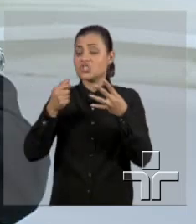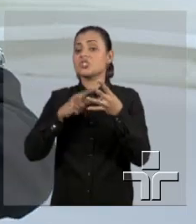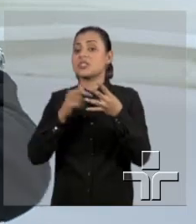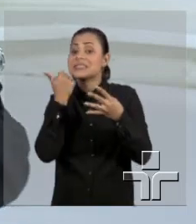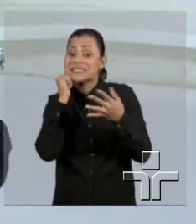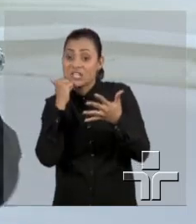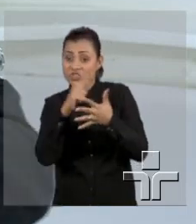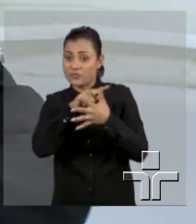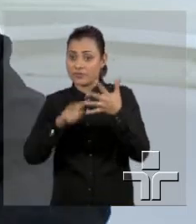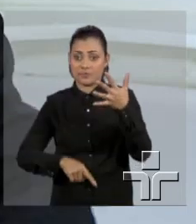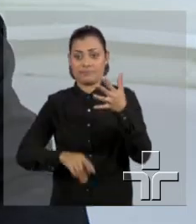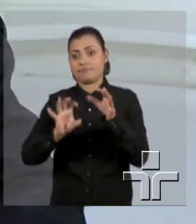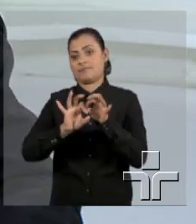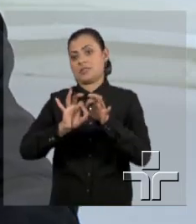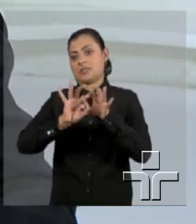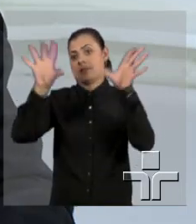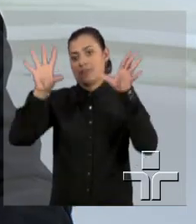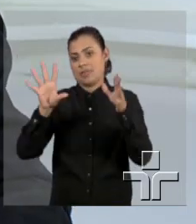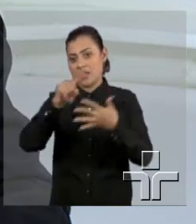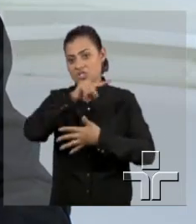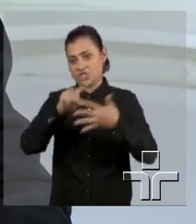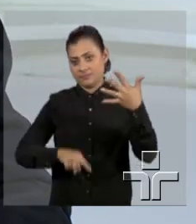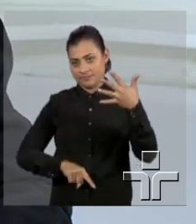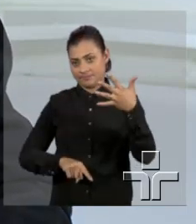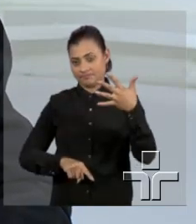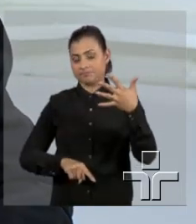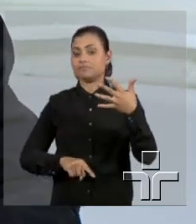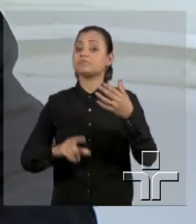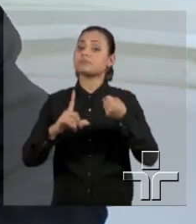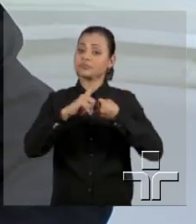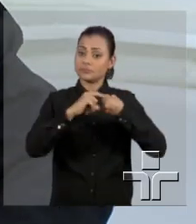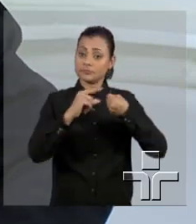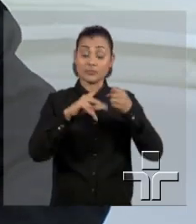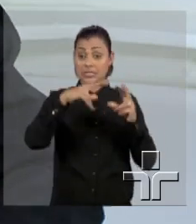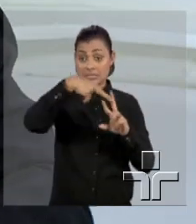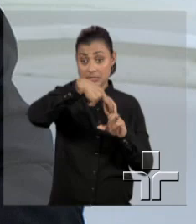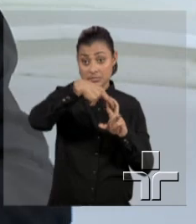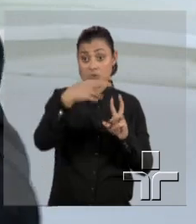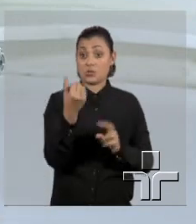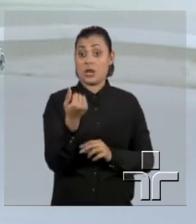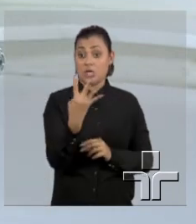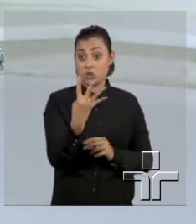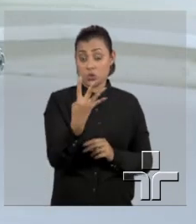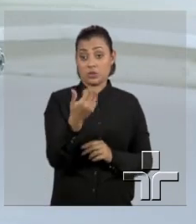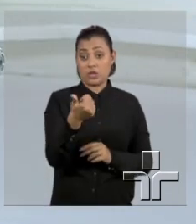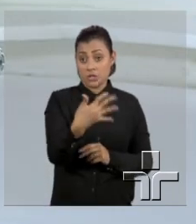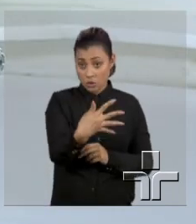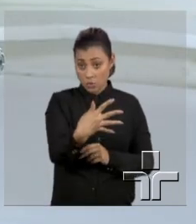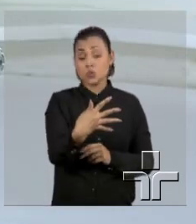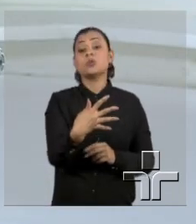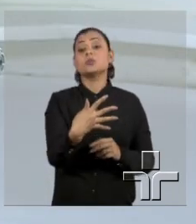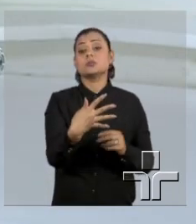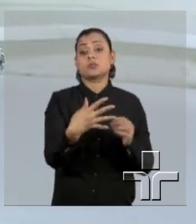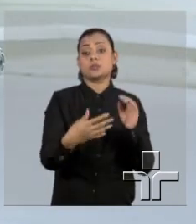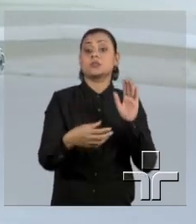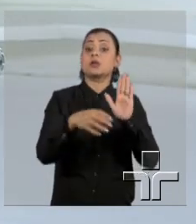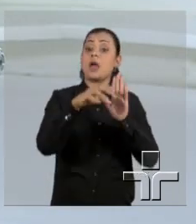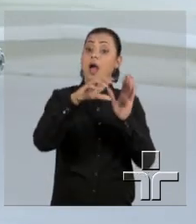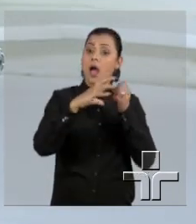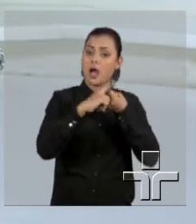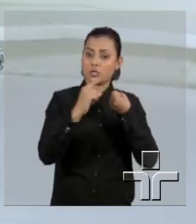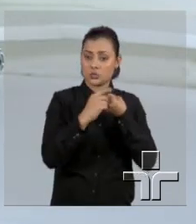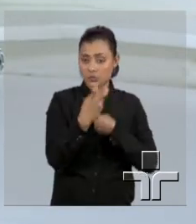científica, a de informação já está no inciso de número 14 do artigo 5º. A Constituição deixa claro que